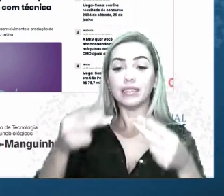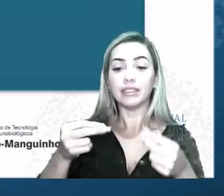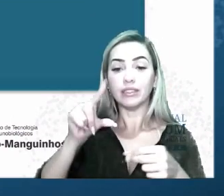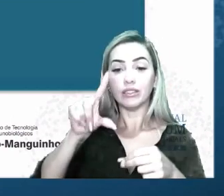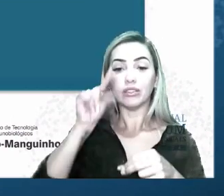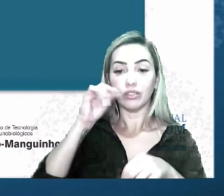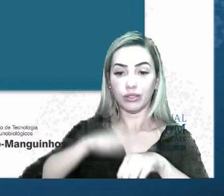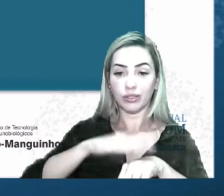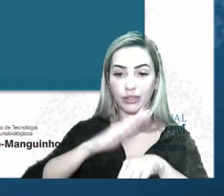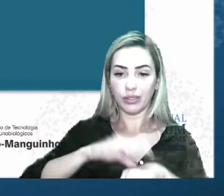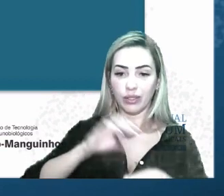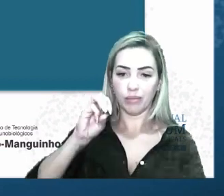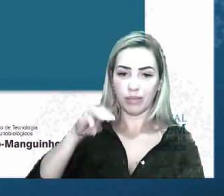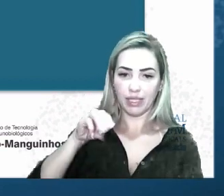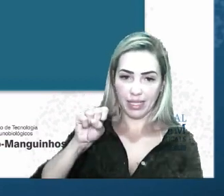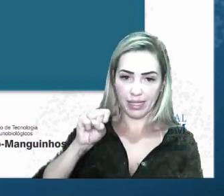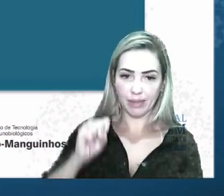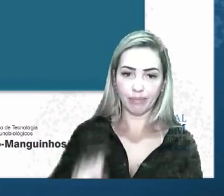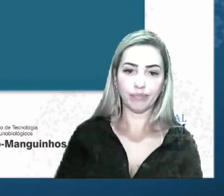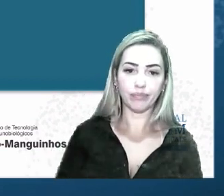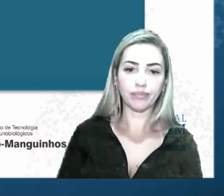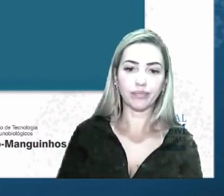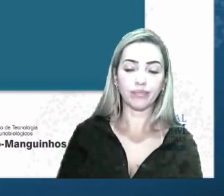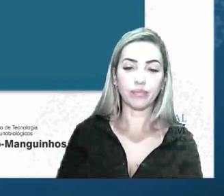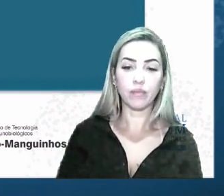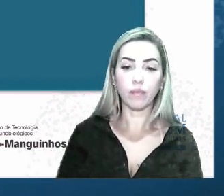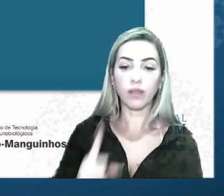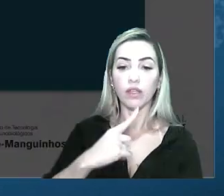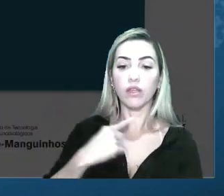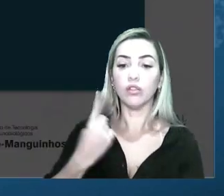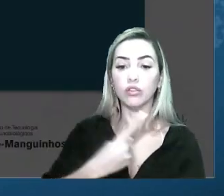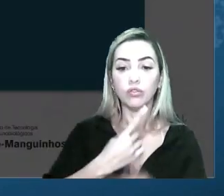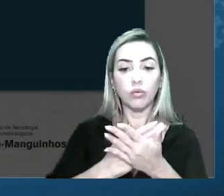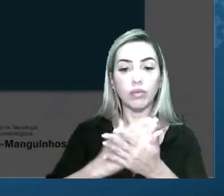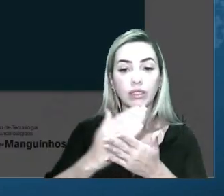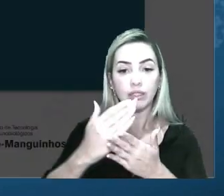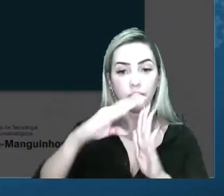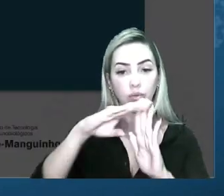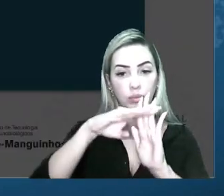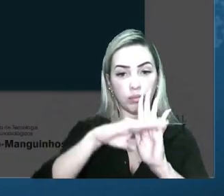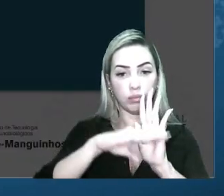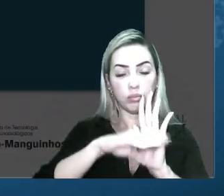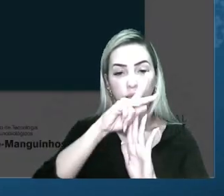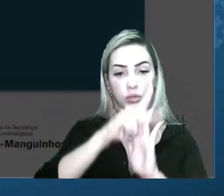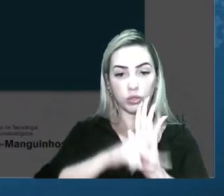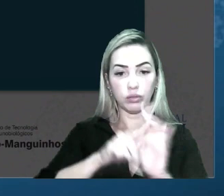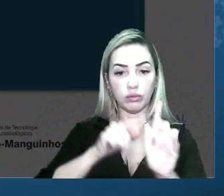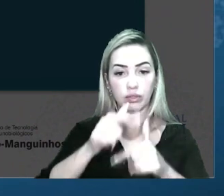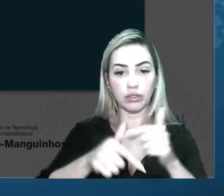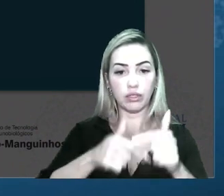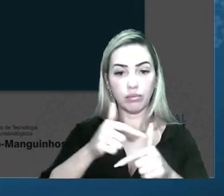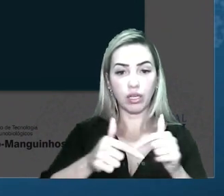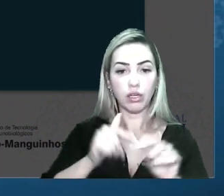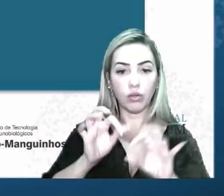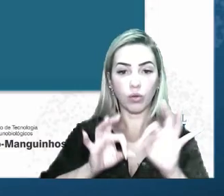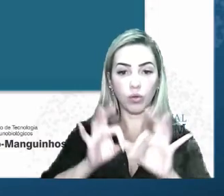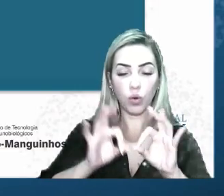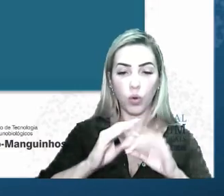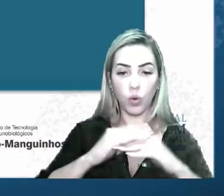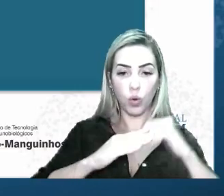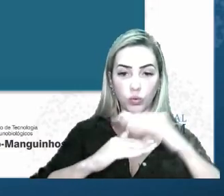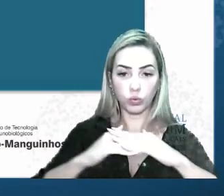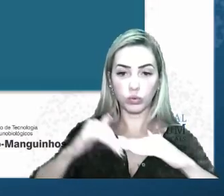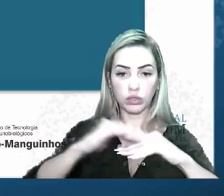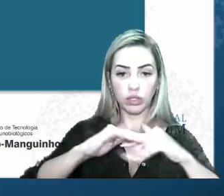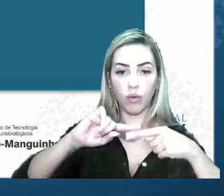OMS. Nós começamos esse projeto trabalhando com construções de RNA